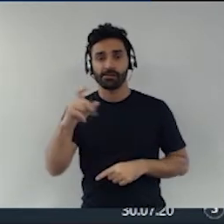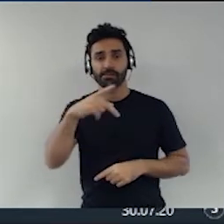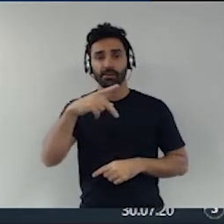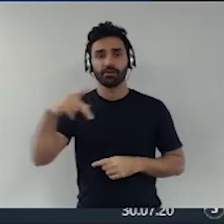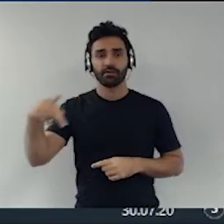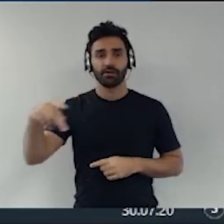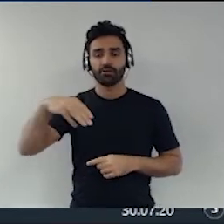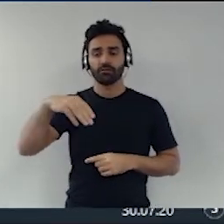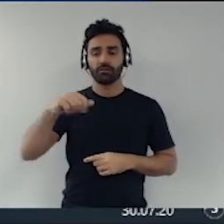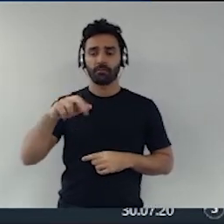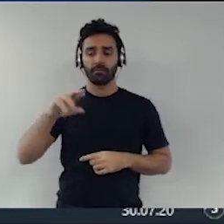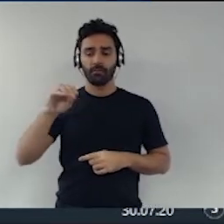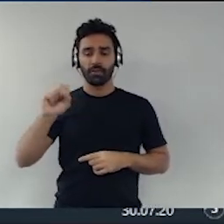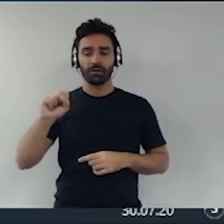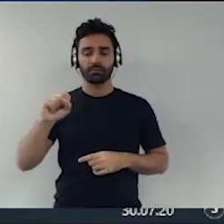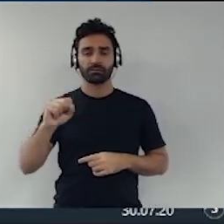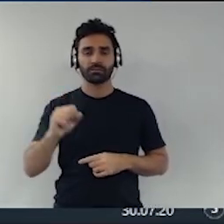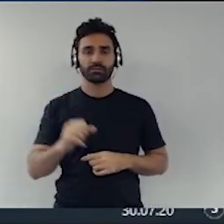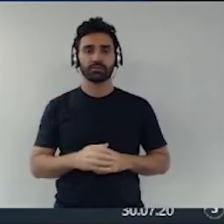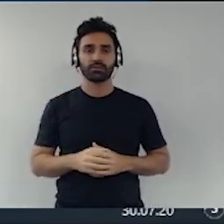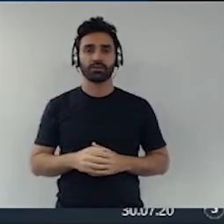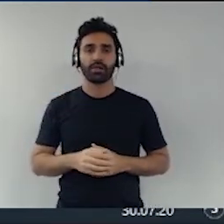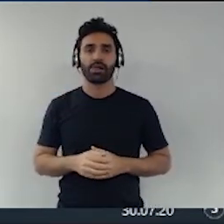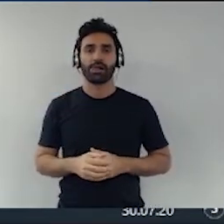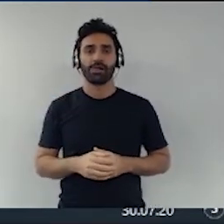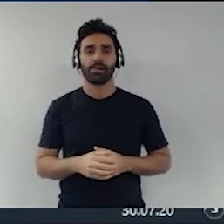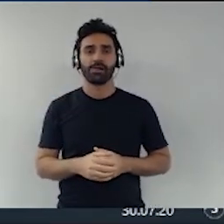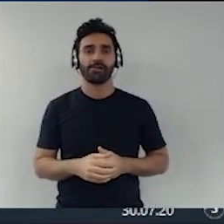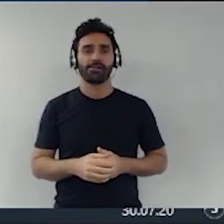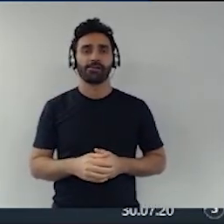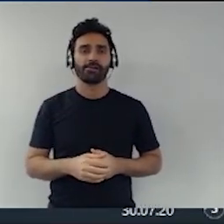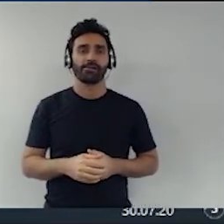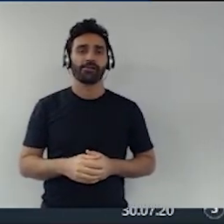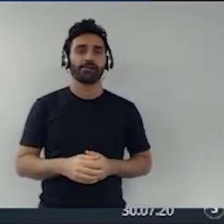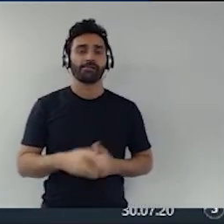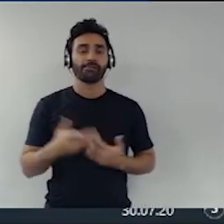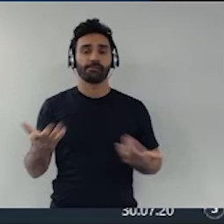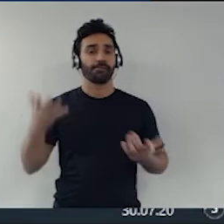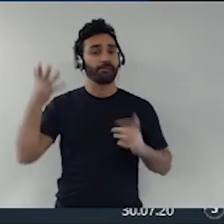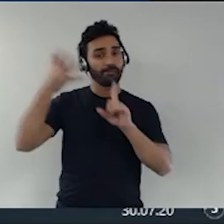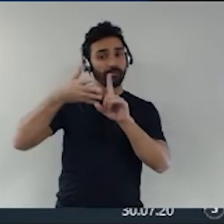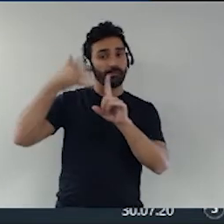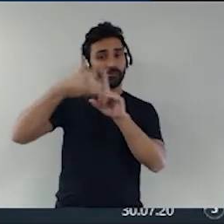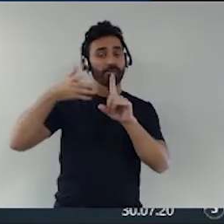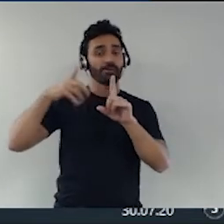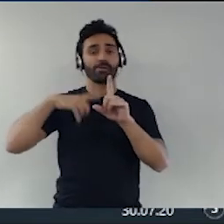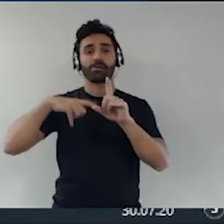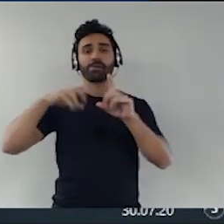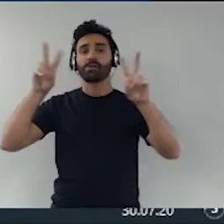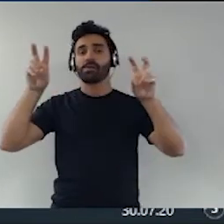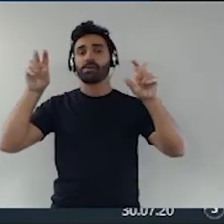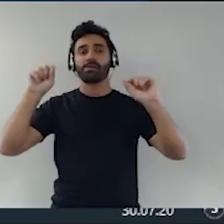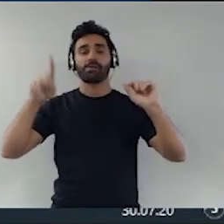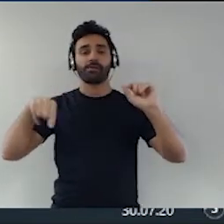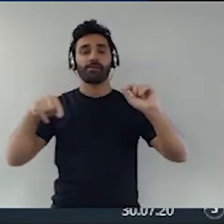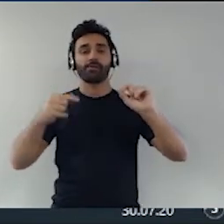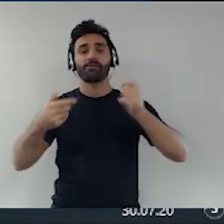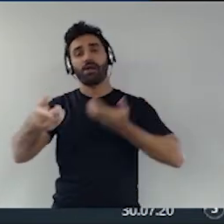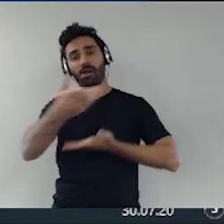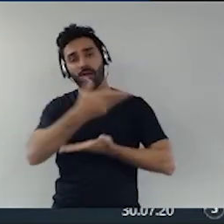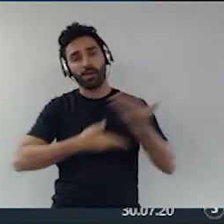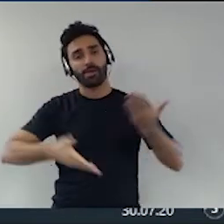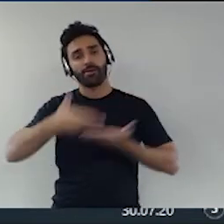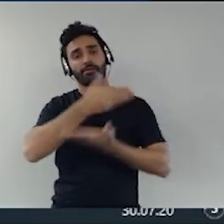ex-presidente Marcos Vinícius Furtado Coelho, né? Esse painel ele tem uma perspectiva de